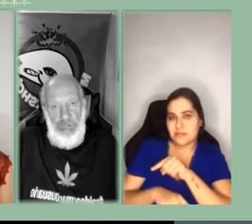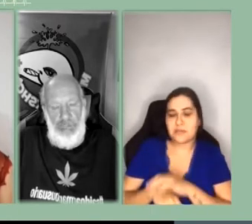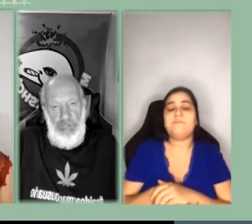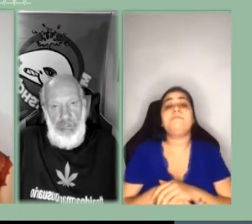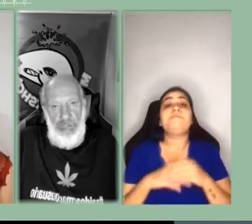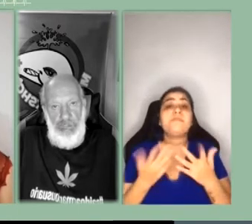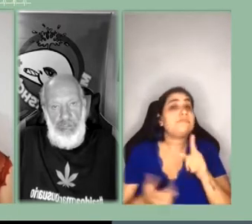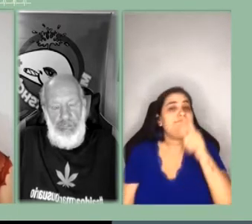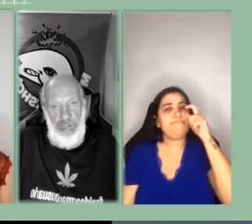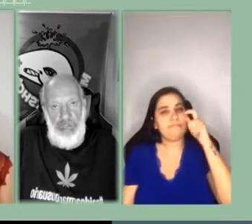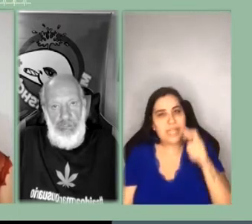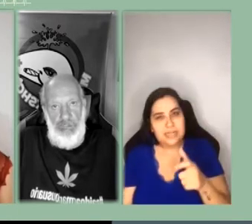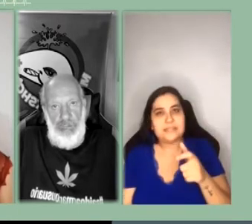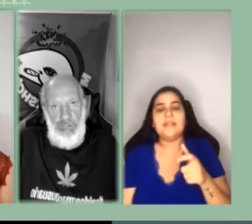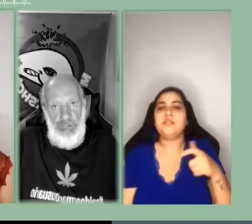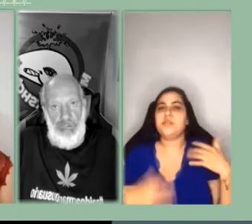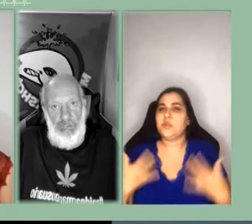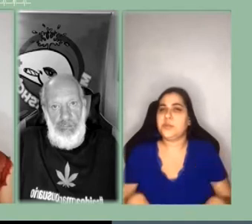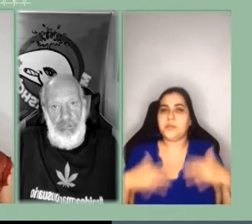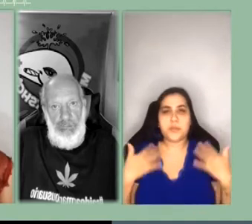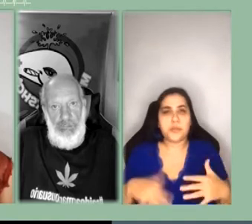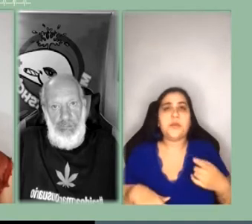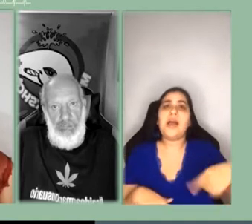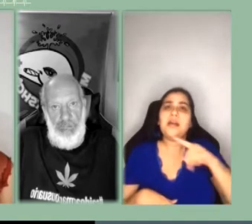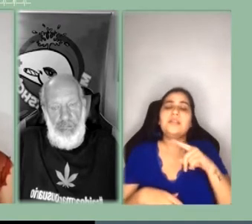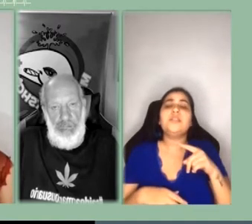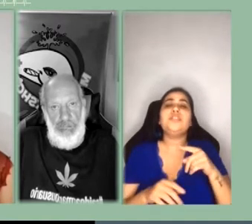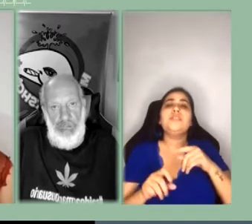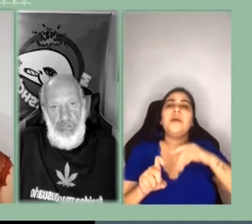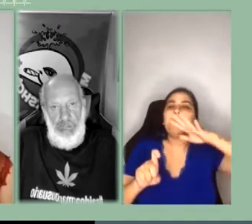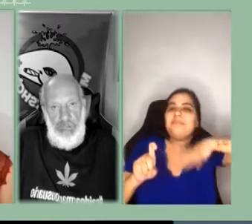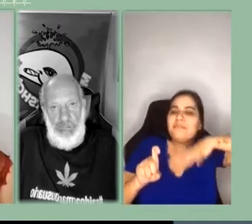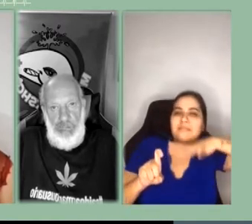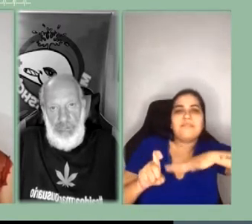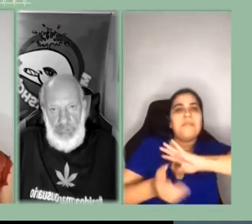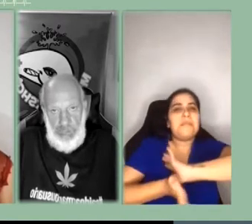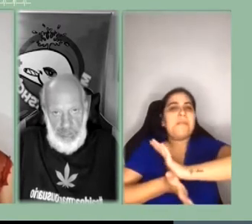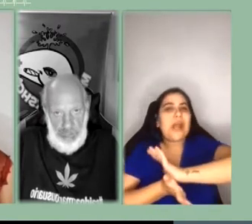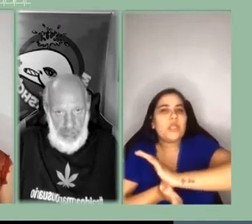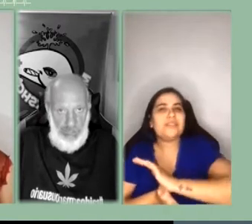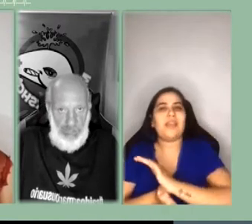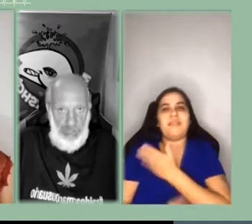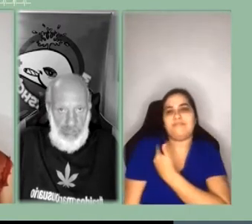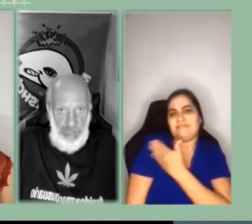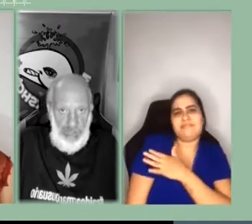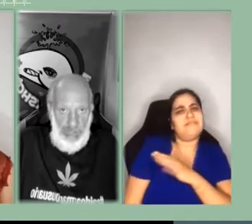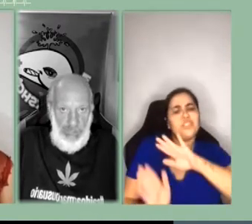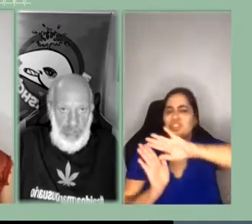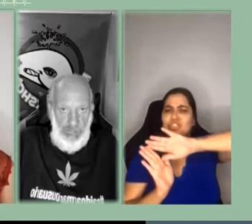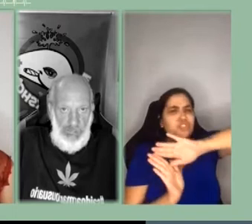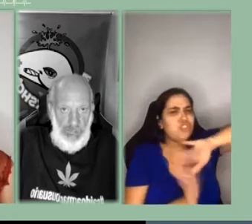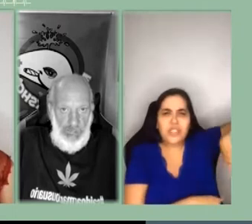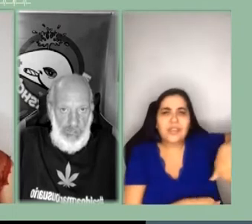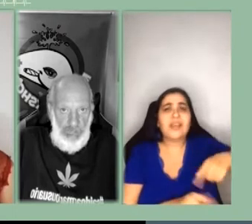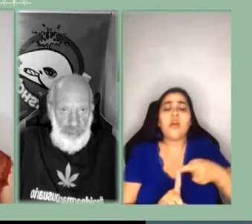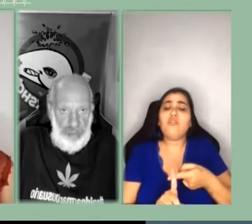super interessante a gente desmistificar esse preconceito e voltar às nossas origens, porque